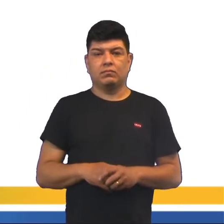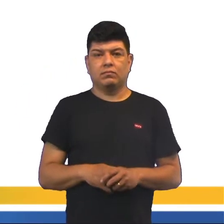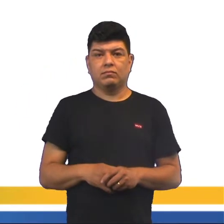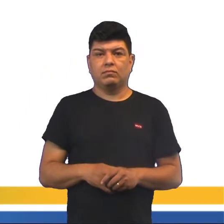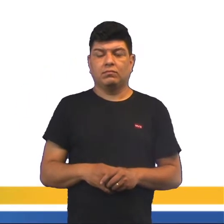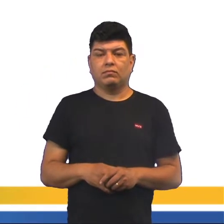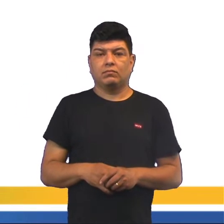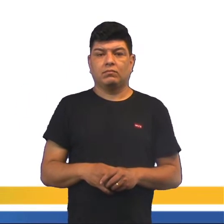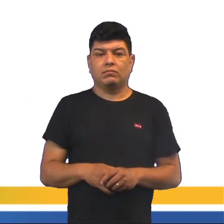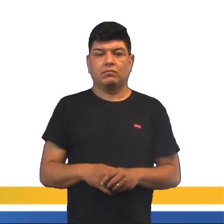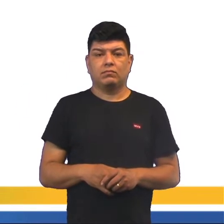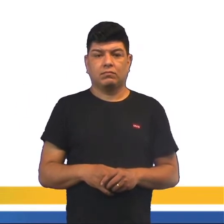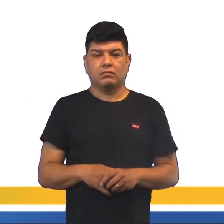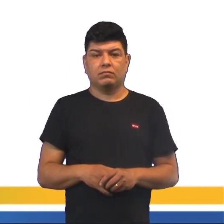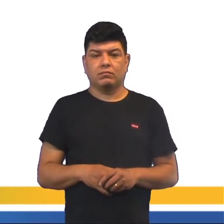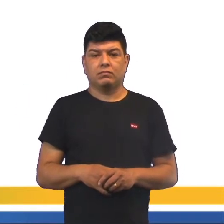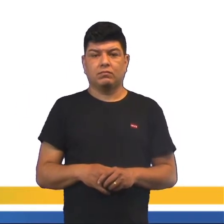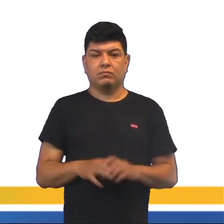o Estado de Israel.